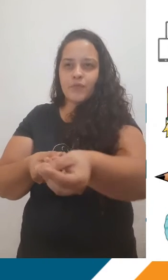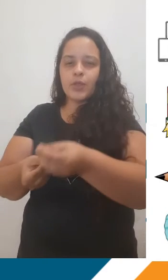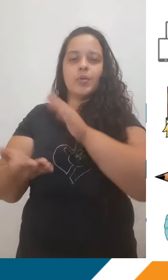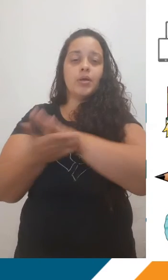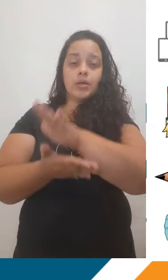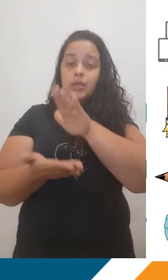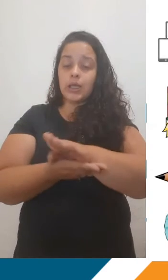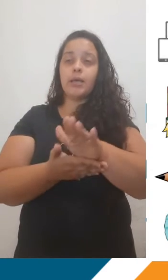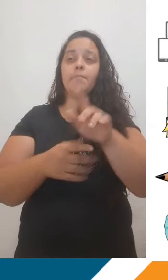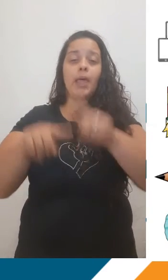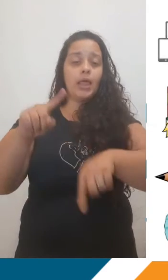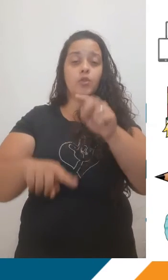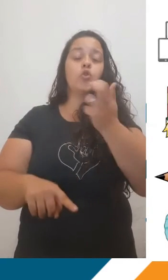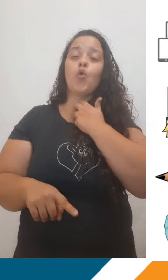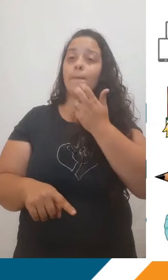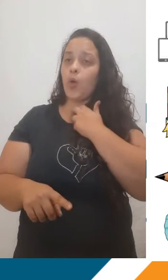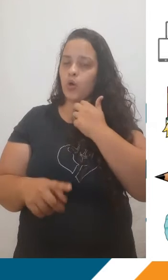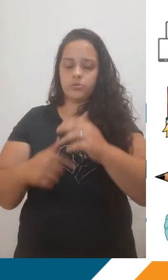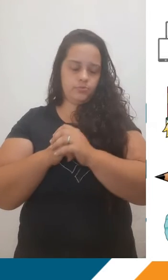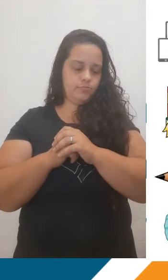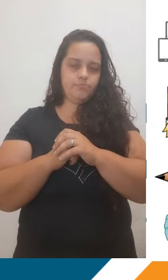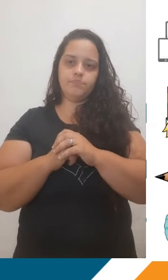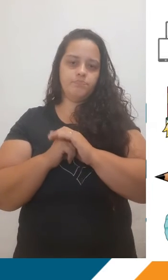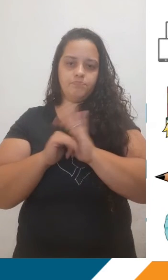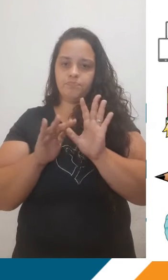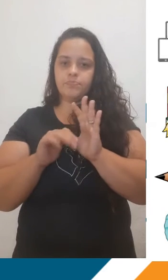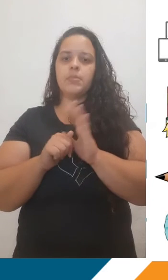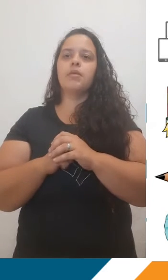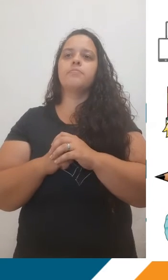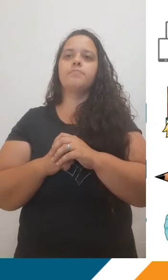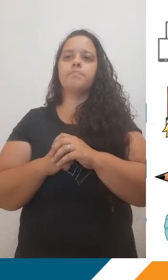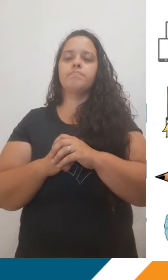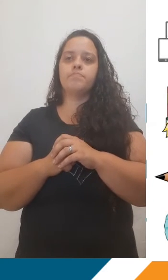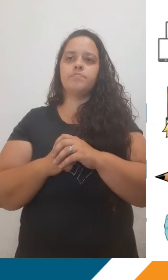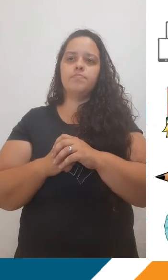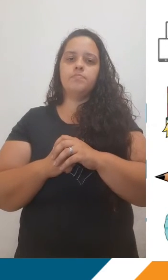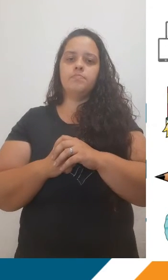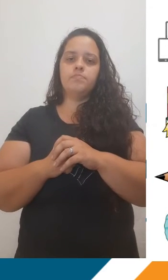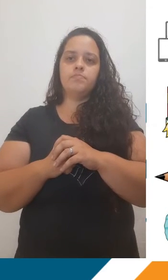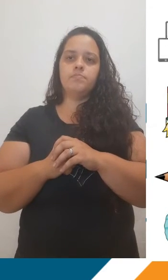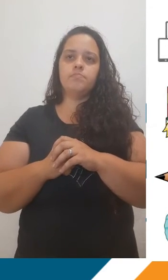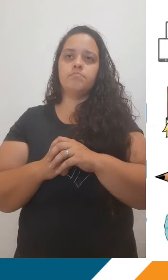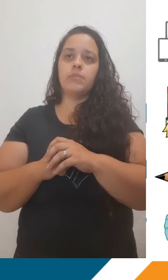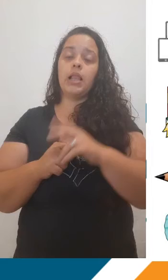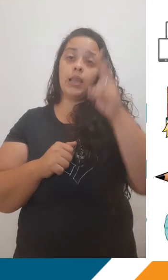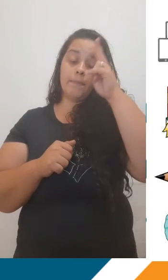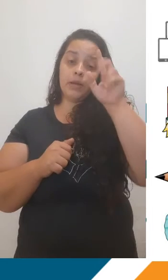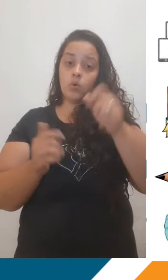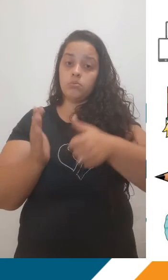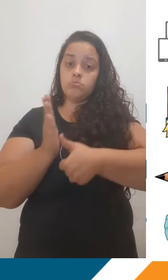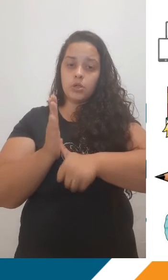impresso não é permitido na realização da prova, por isso você não precisa levar. Lembre-se